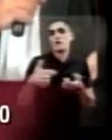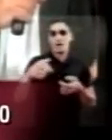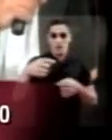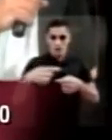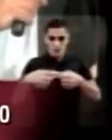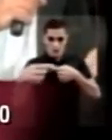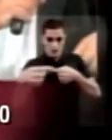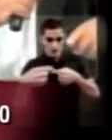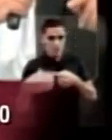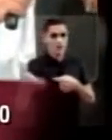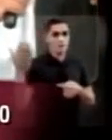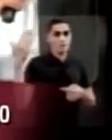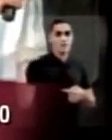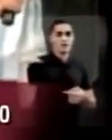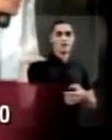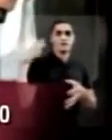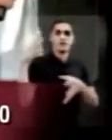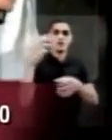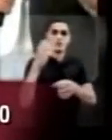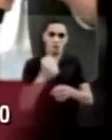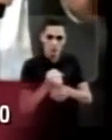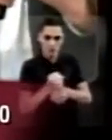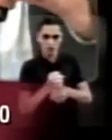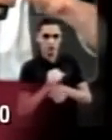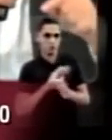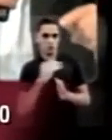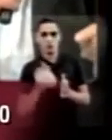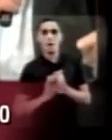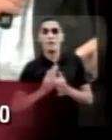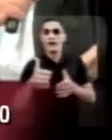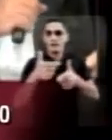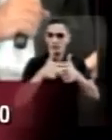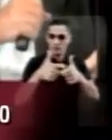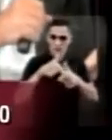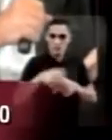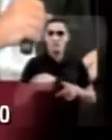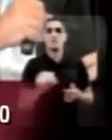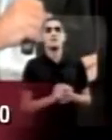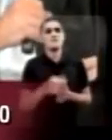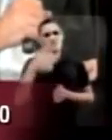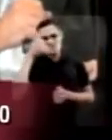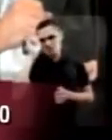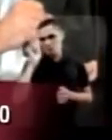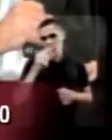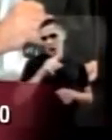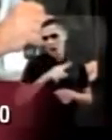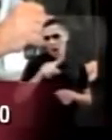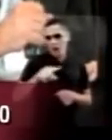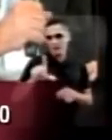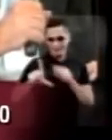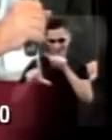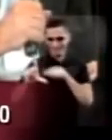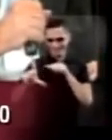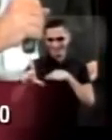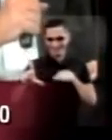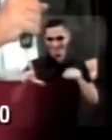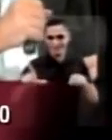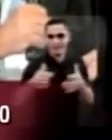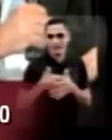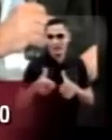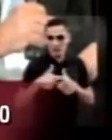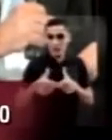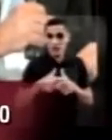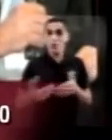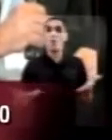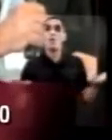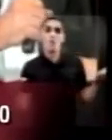7, né? Para evitar grandes variações que ficam difícil de entender o gráfico. Hoje, de casos graves,